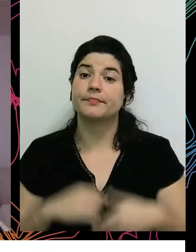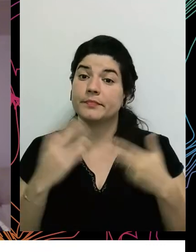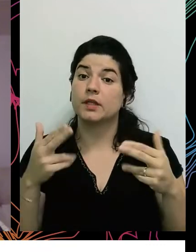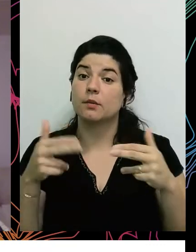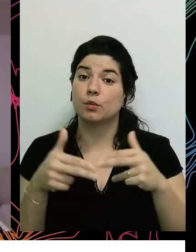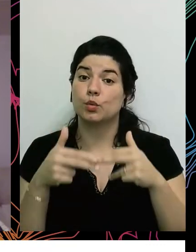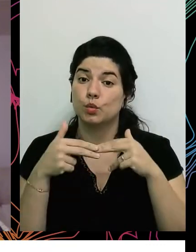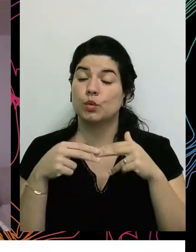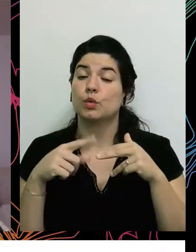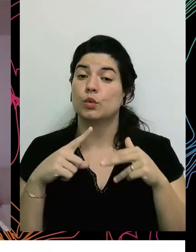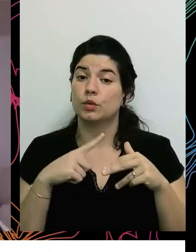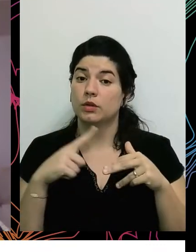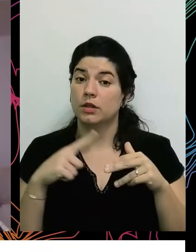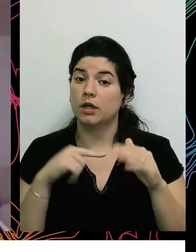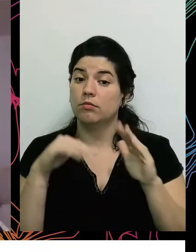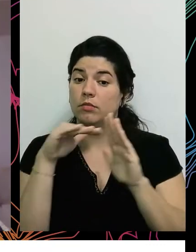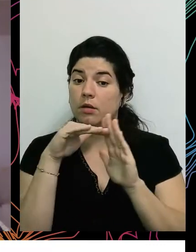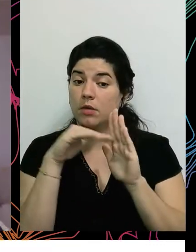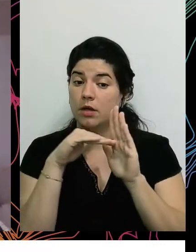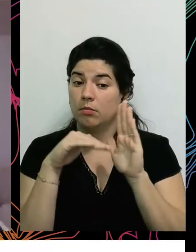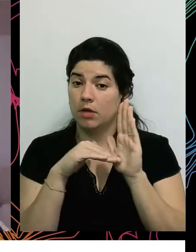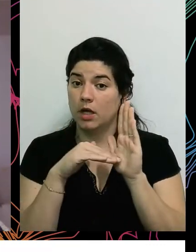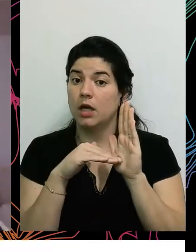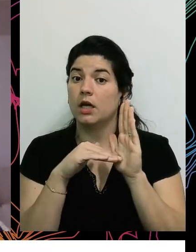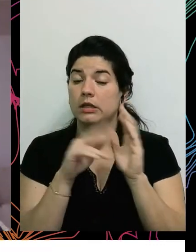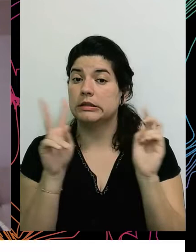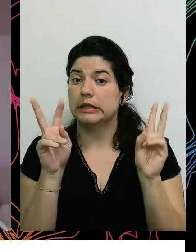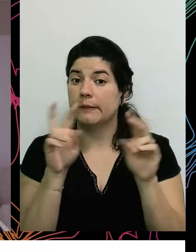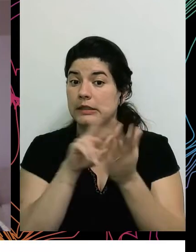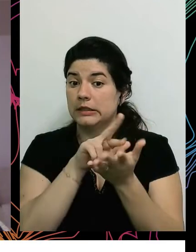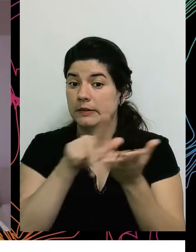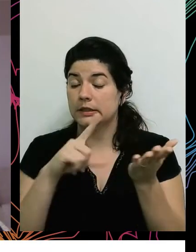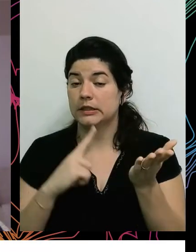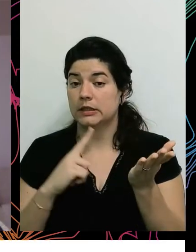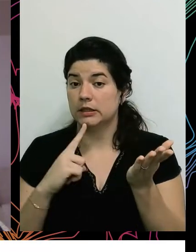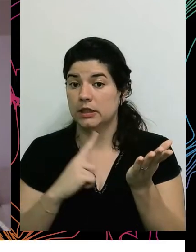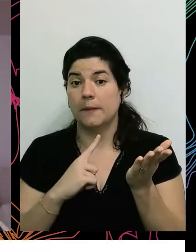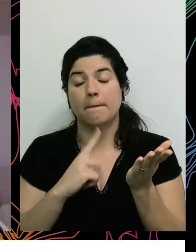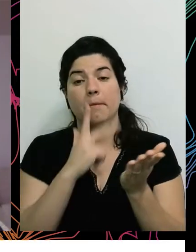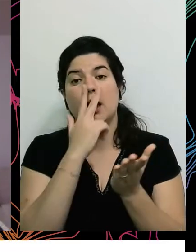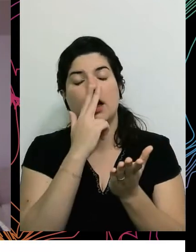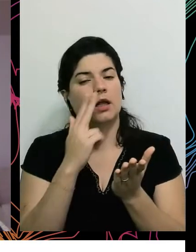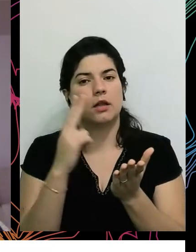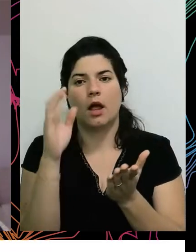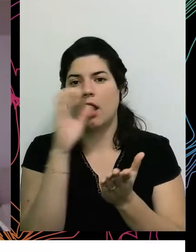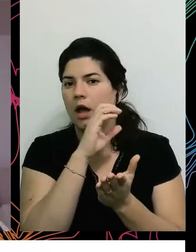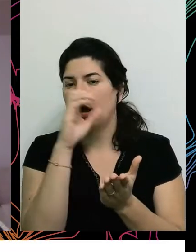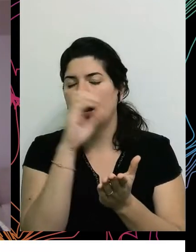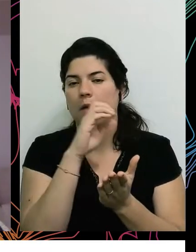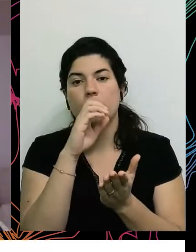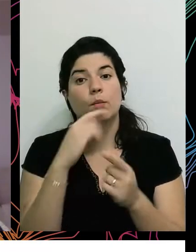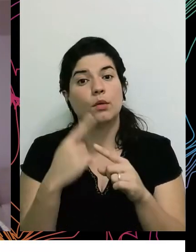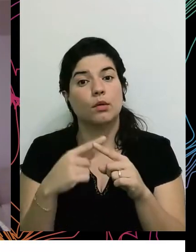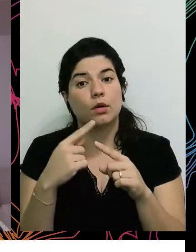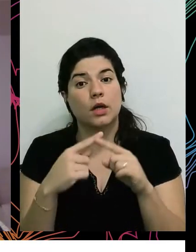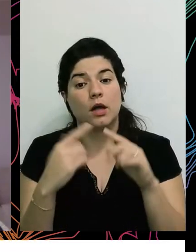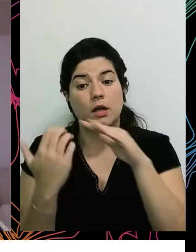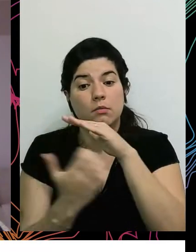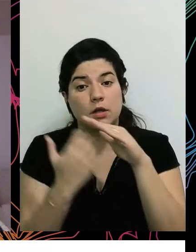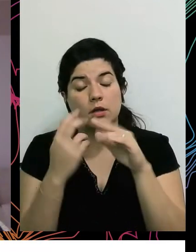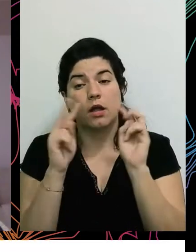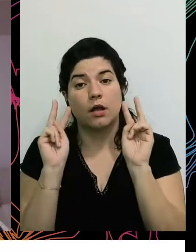que já vinha caminhando com alguma velocidade acelerou muito mais, porque as empresas viram o quanto